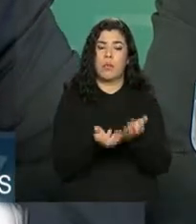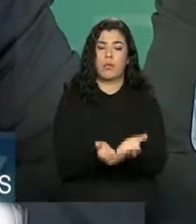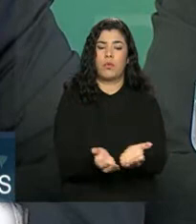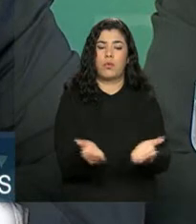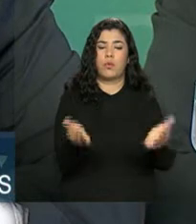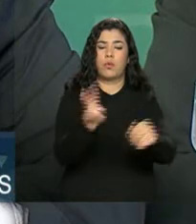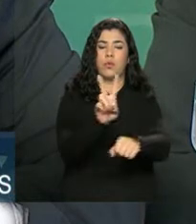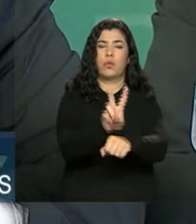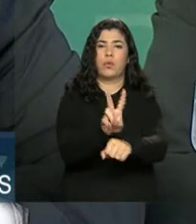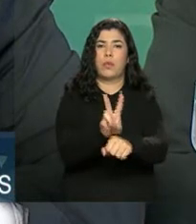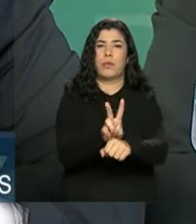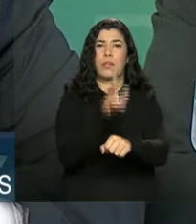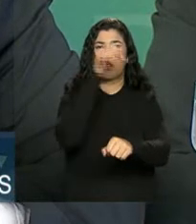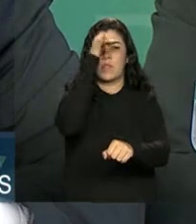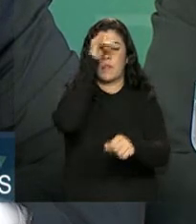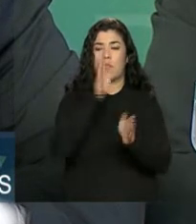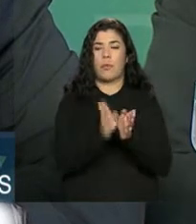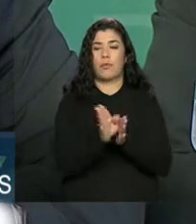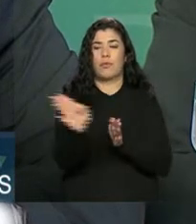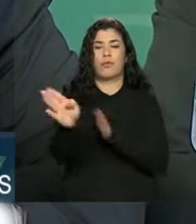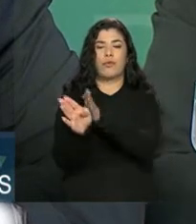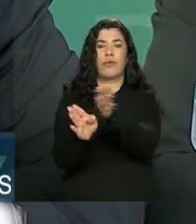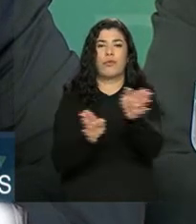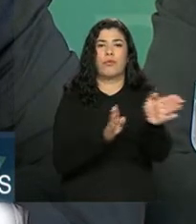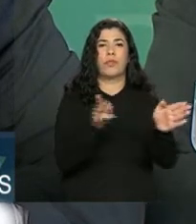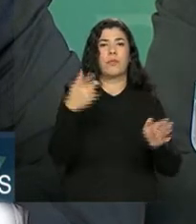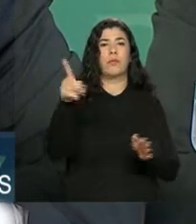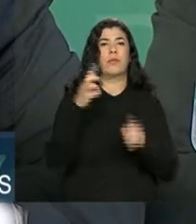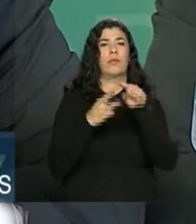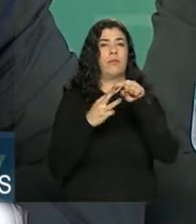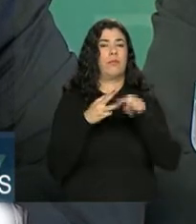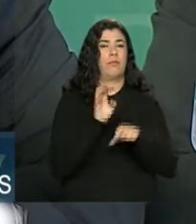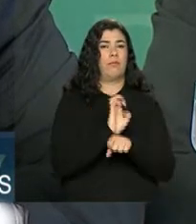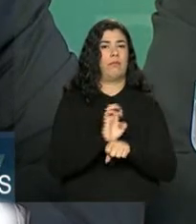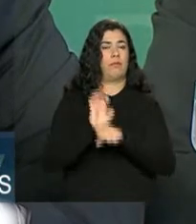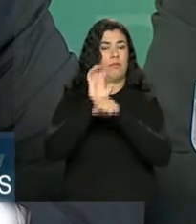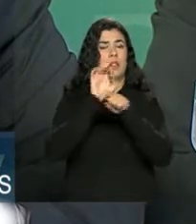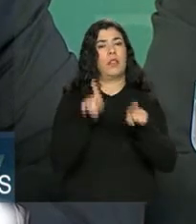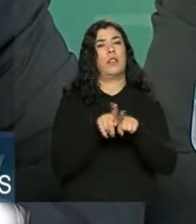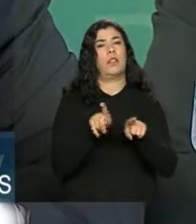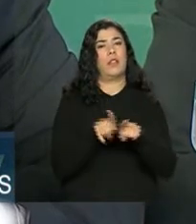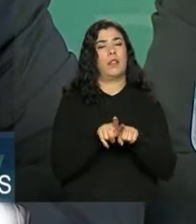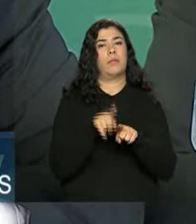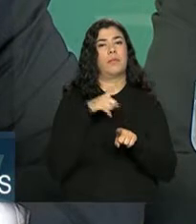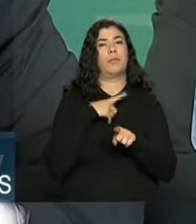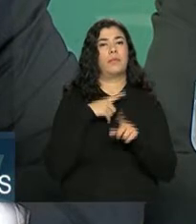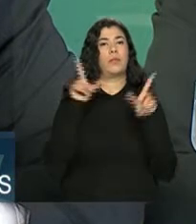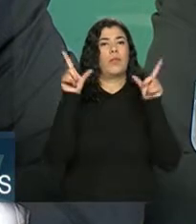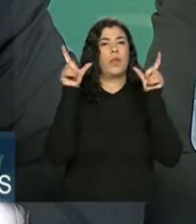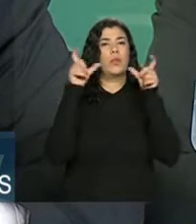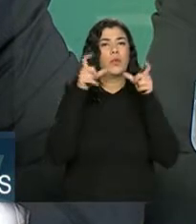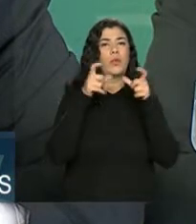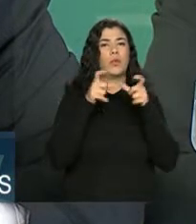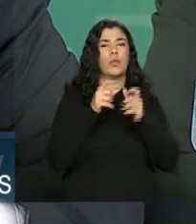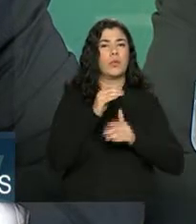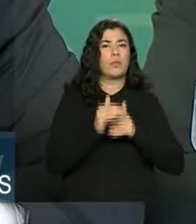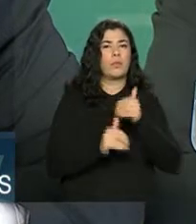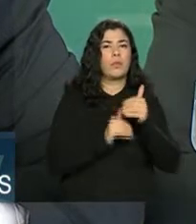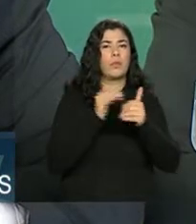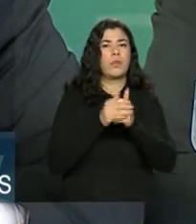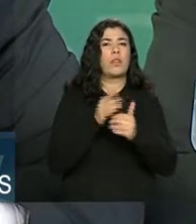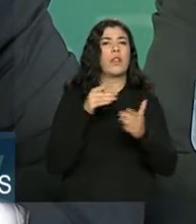possível no nesses nessas represas e também da redução progressiva